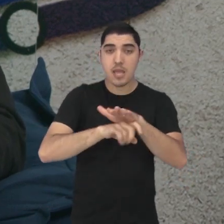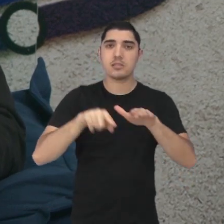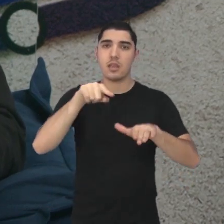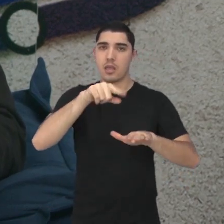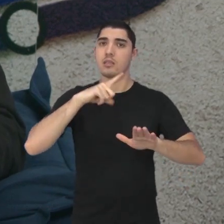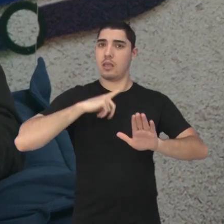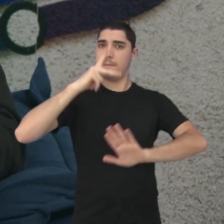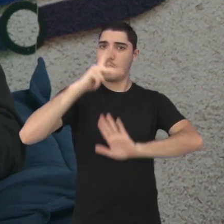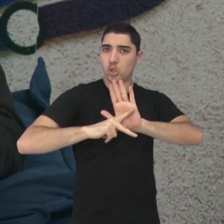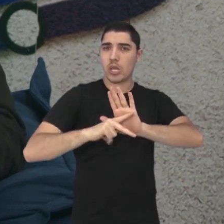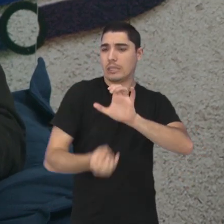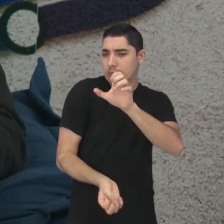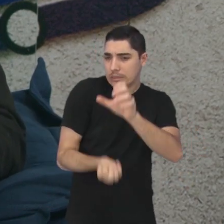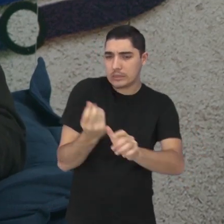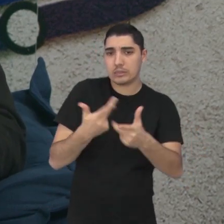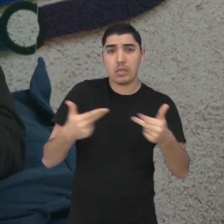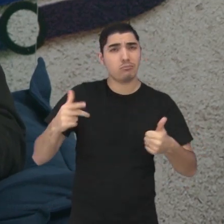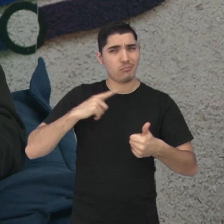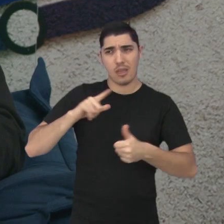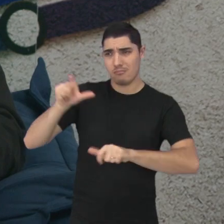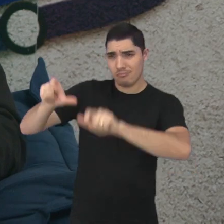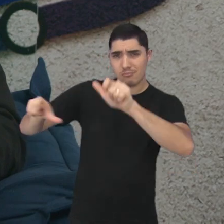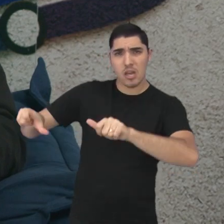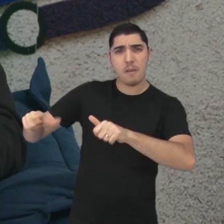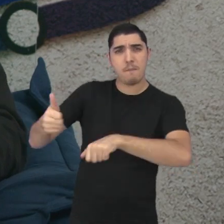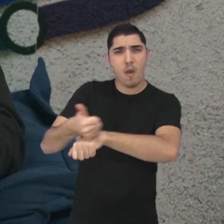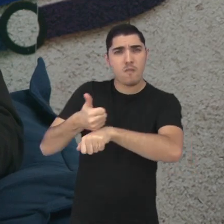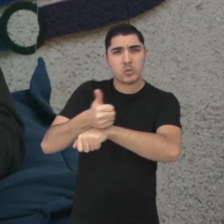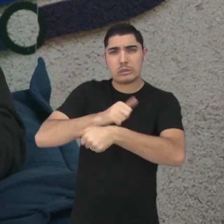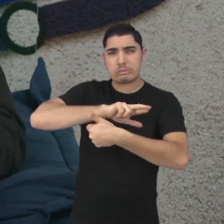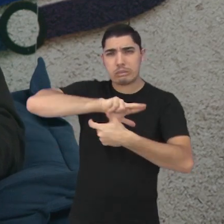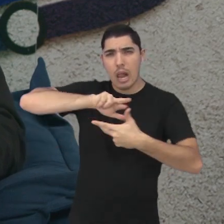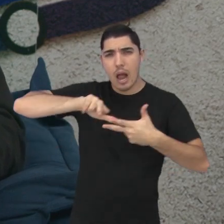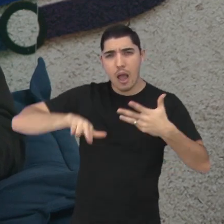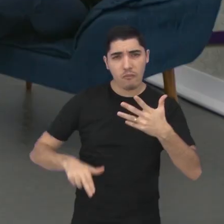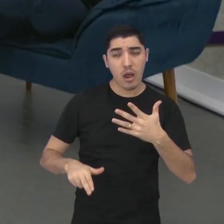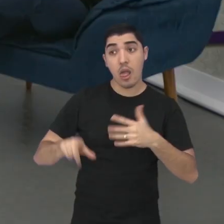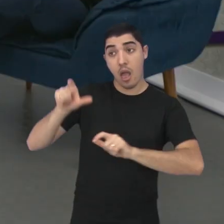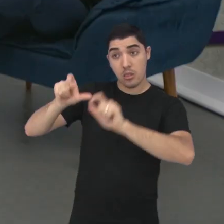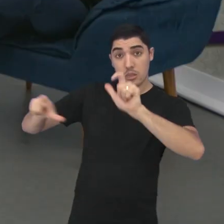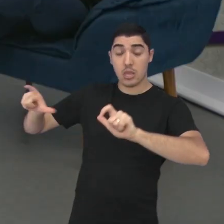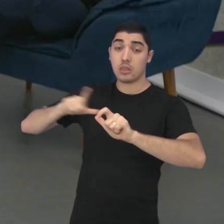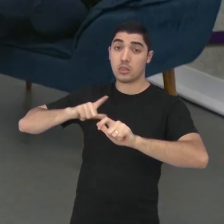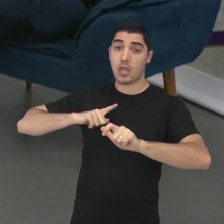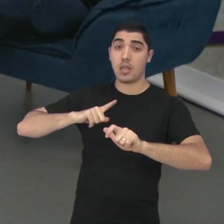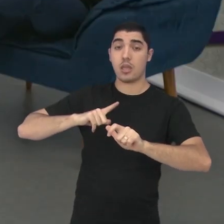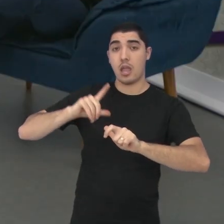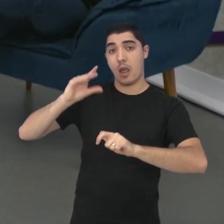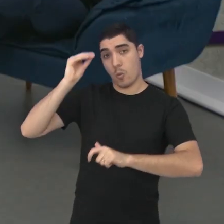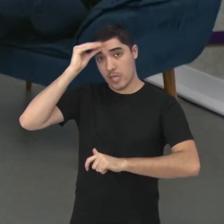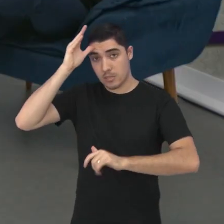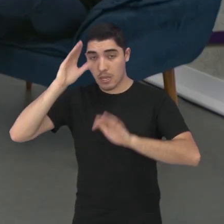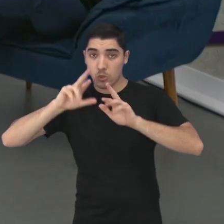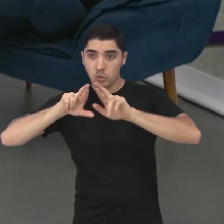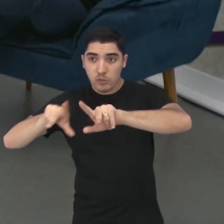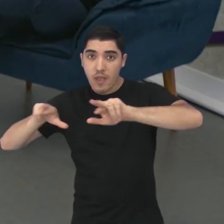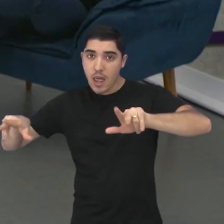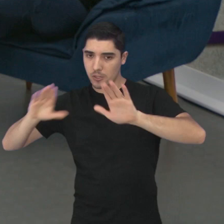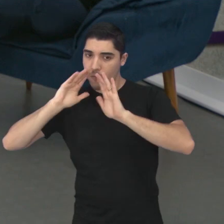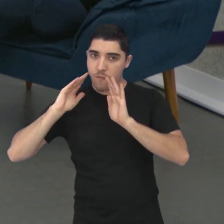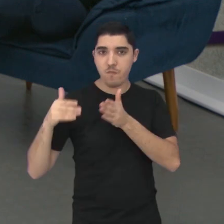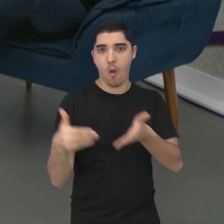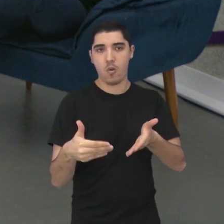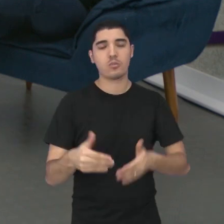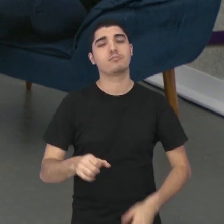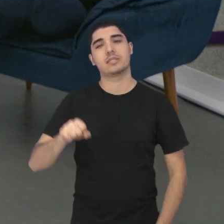games, existem vários profissionais de conhecimentos diferentes, é isso, né? Sim, sim, é fundamental, não tem como você desenvolver um jogo